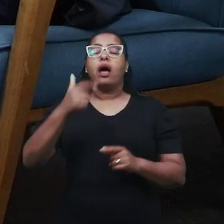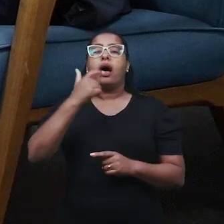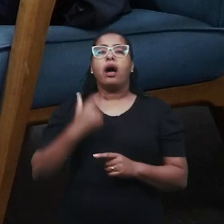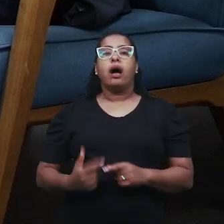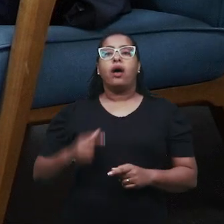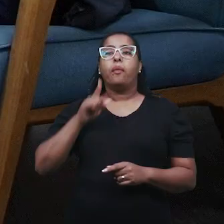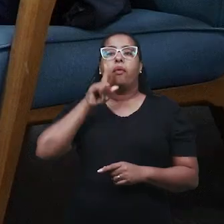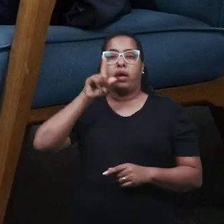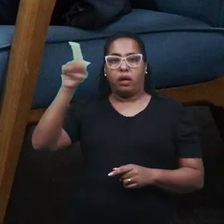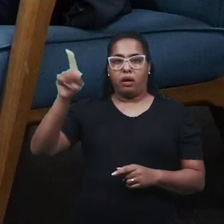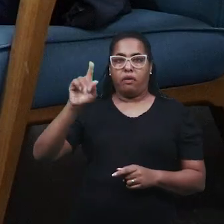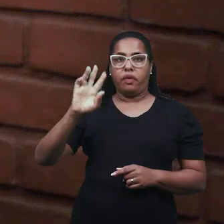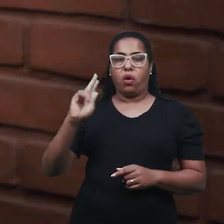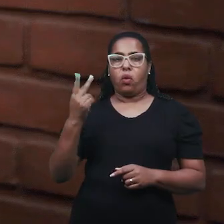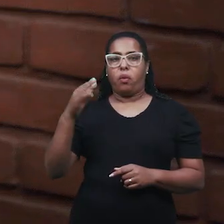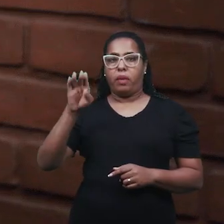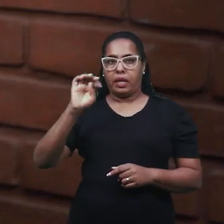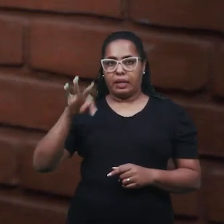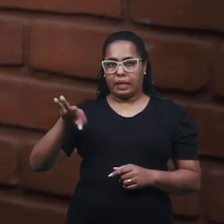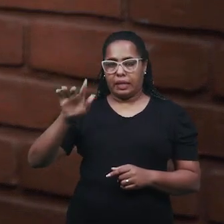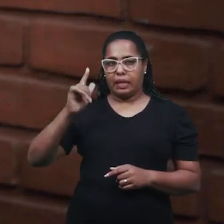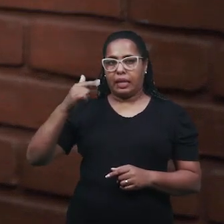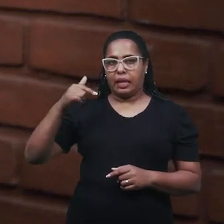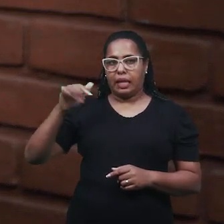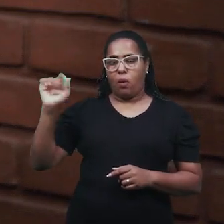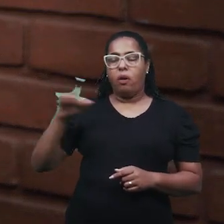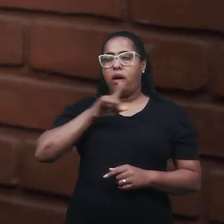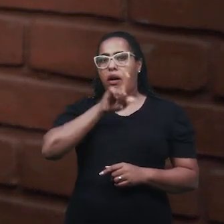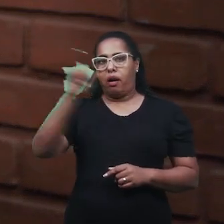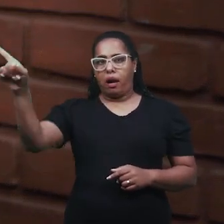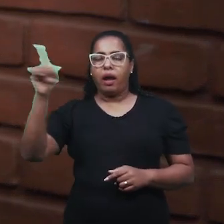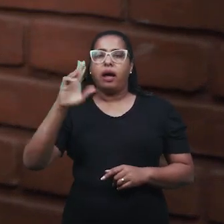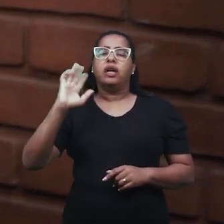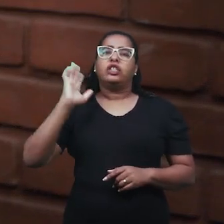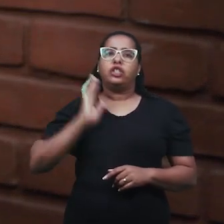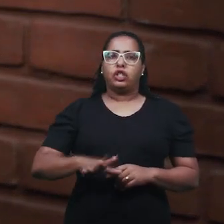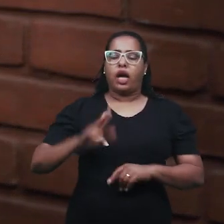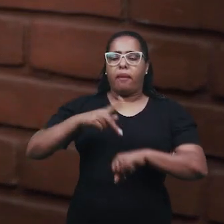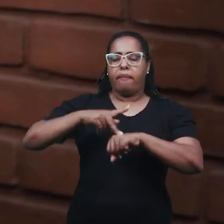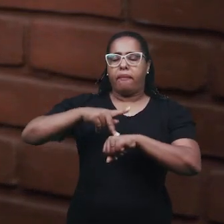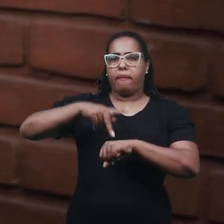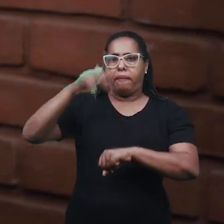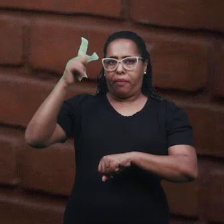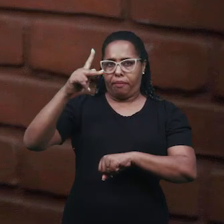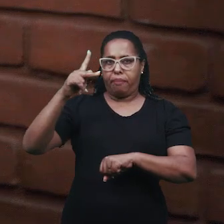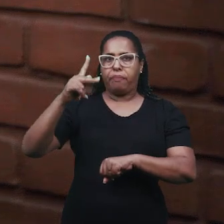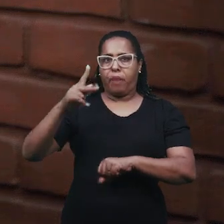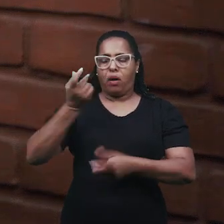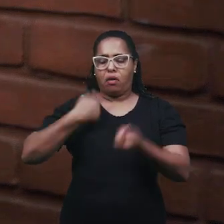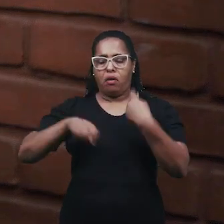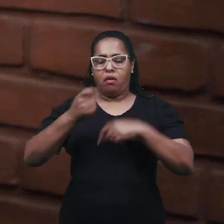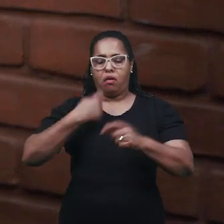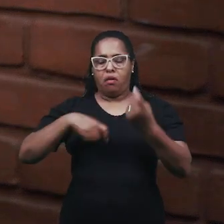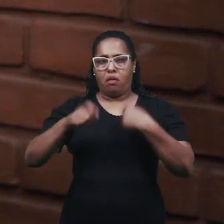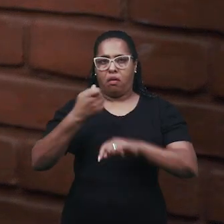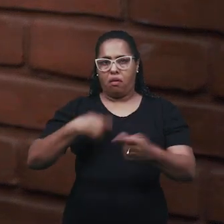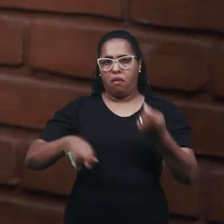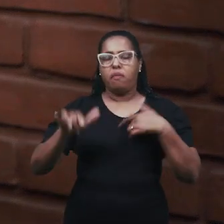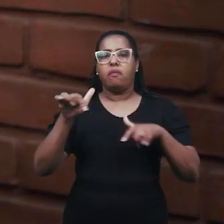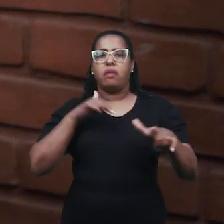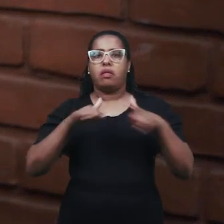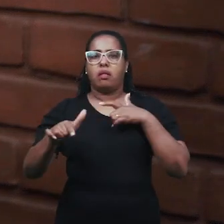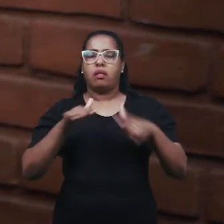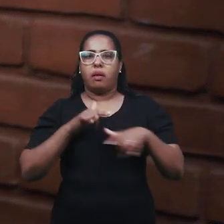morava no Uzbequistão, eu já era formado, eu fiz pós-graduação em economia, eu trabalhava